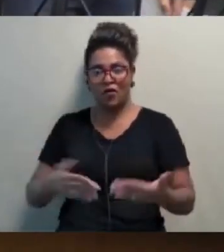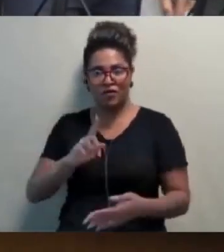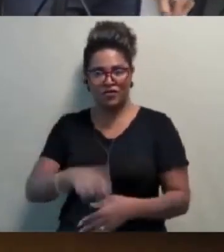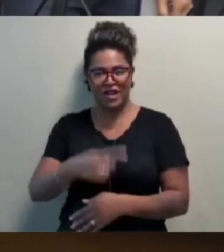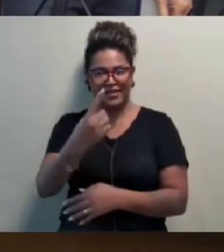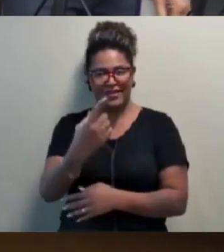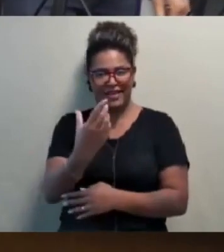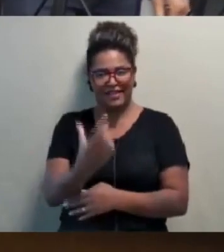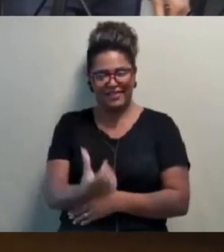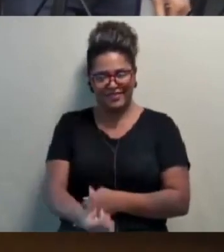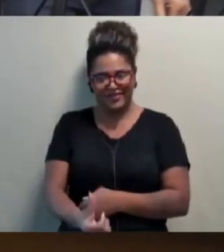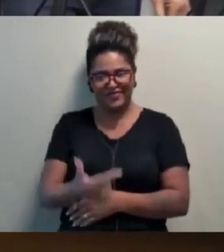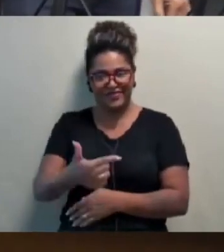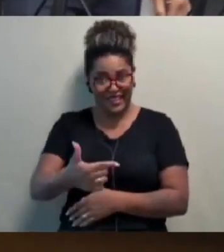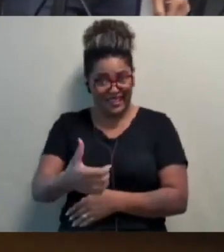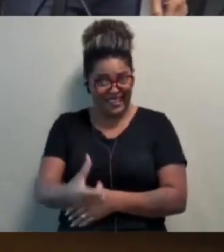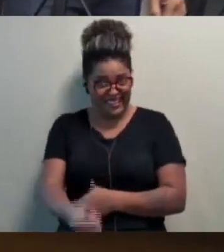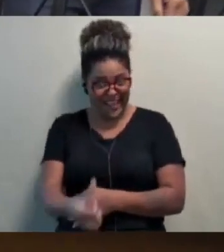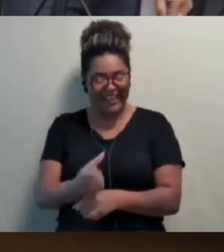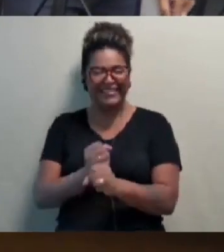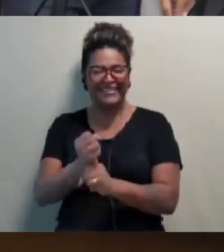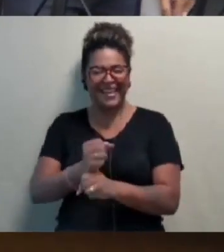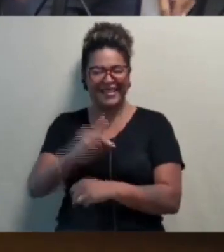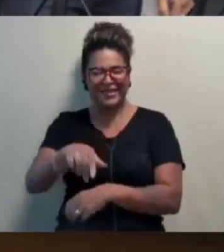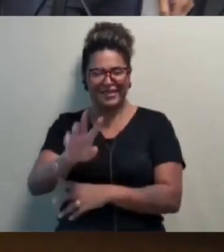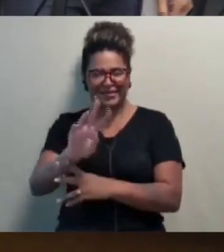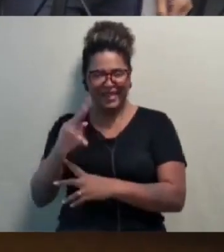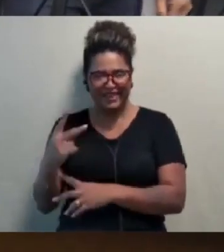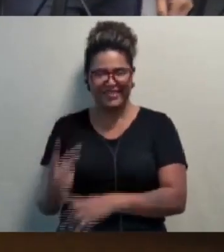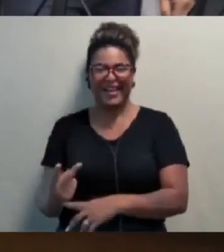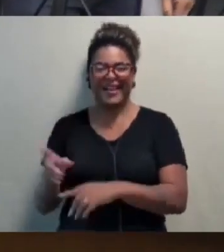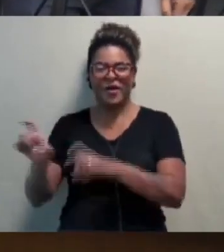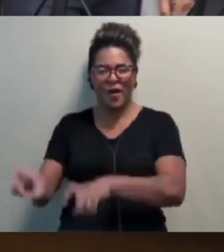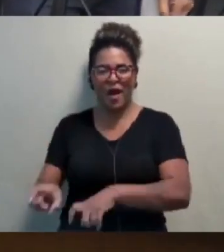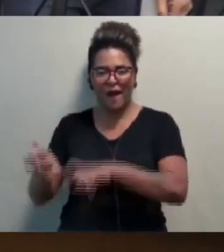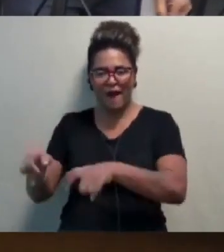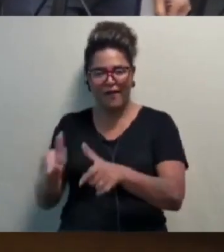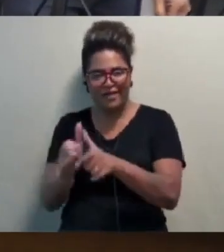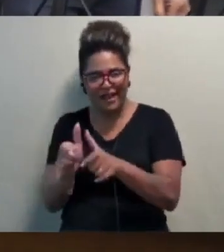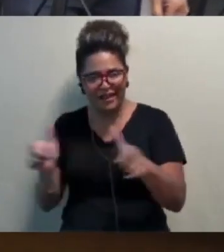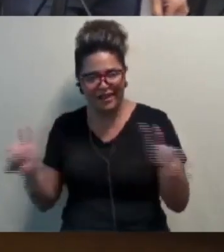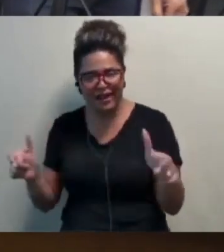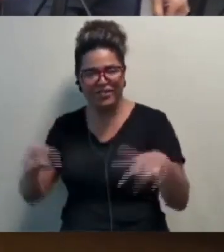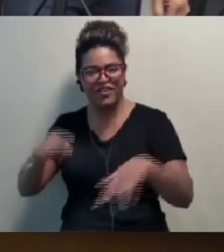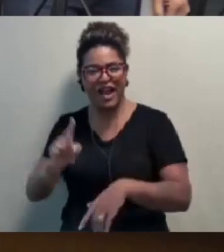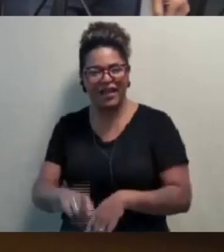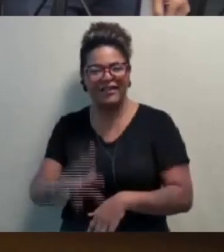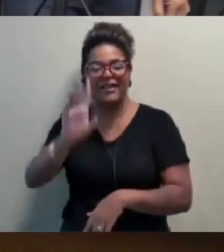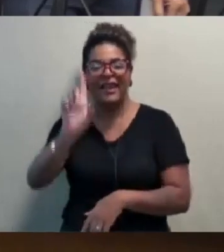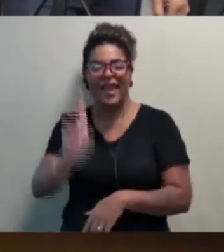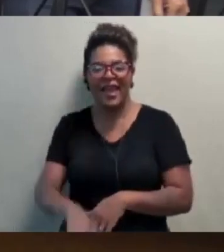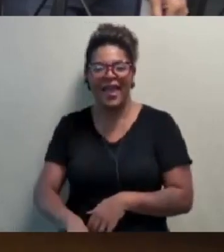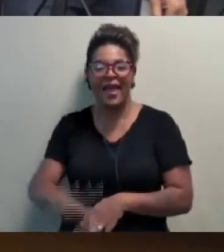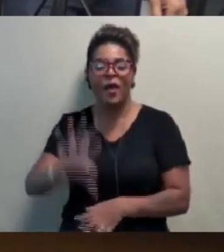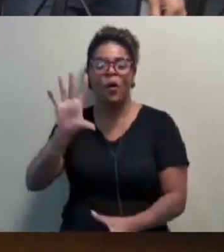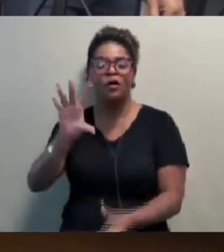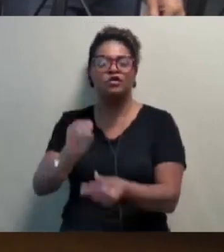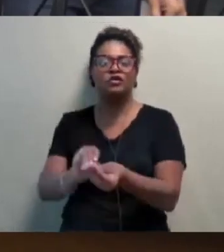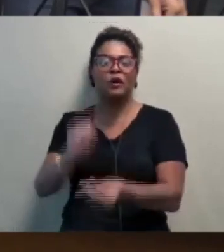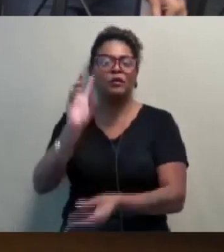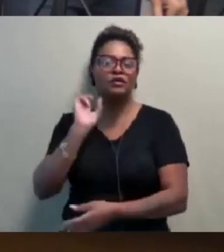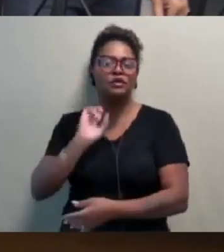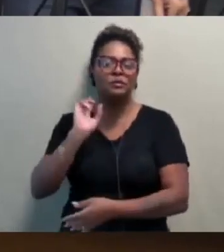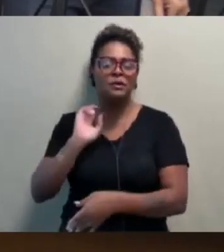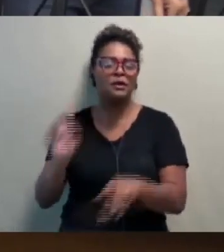nossa Roça Grande, Belo Horizonte, com muita alegria, né? Uma cidade que é síntese de Minas Gerais, que é síntese do Brasil. E